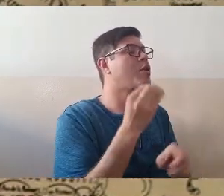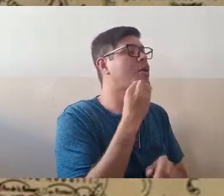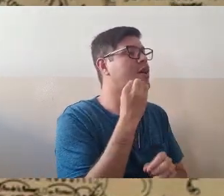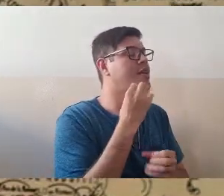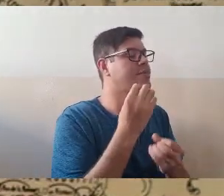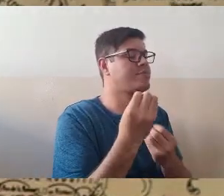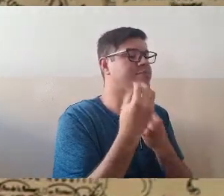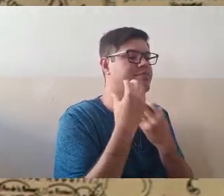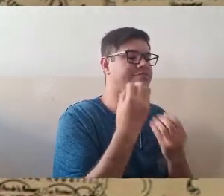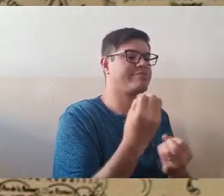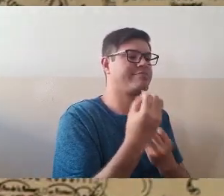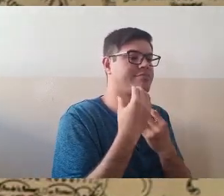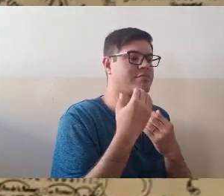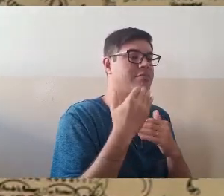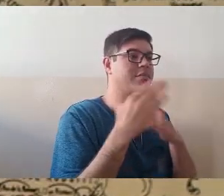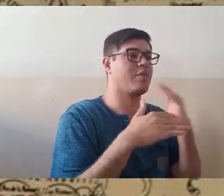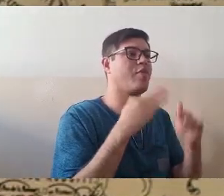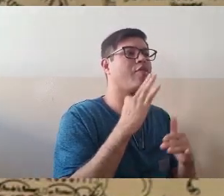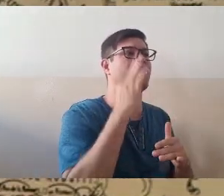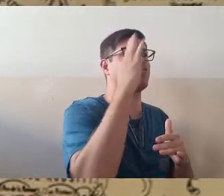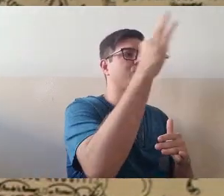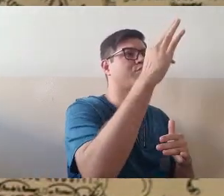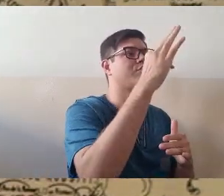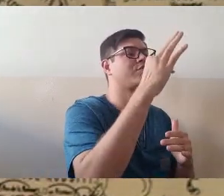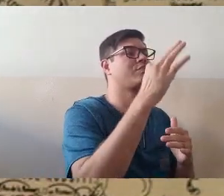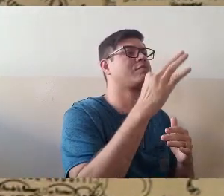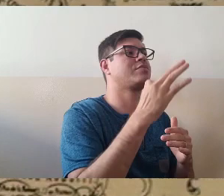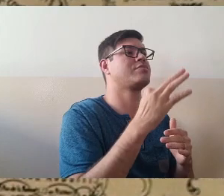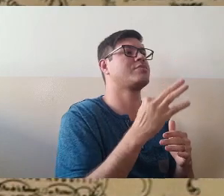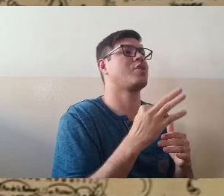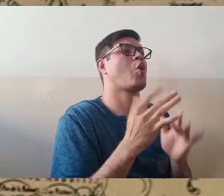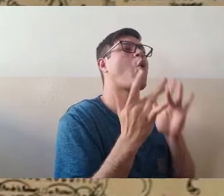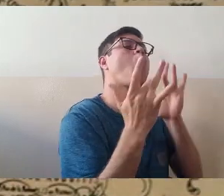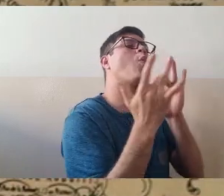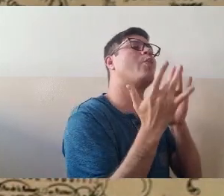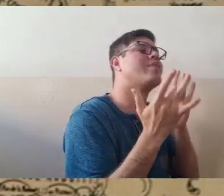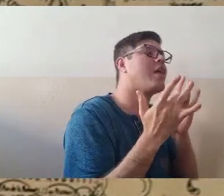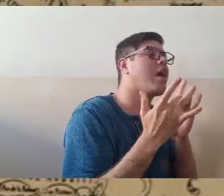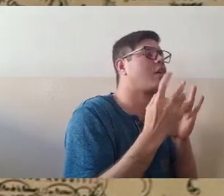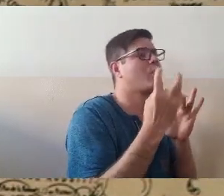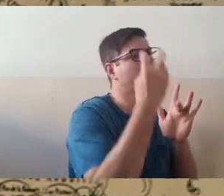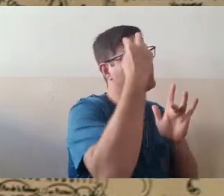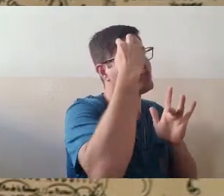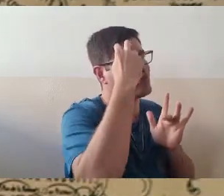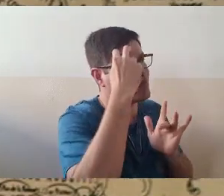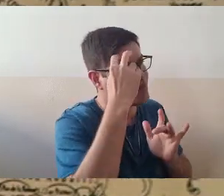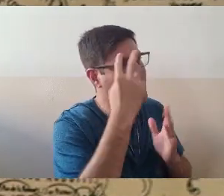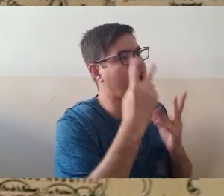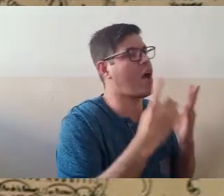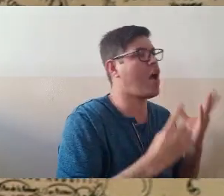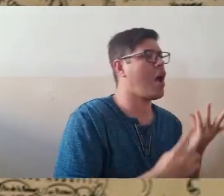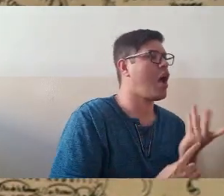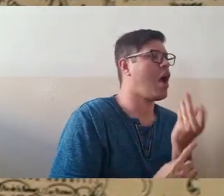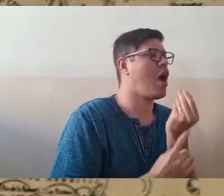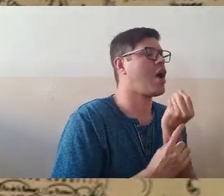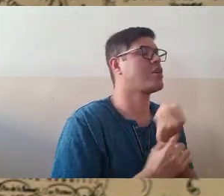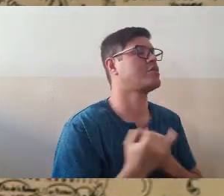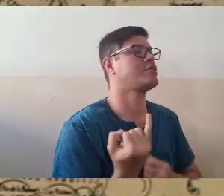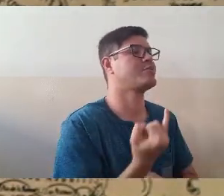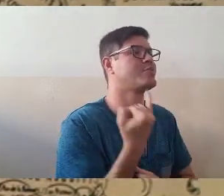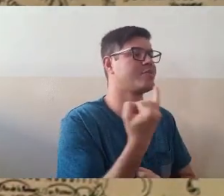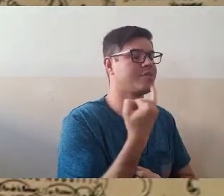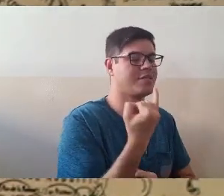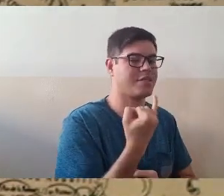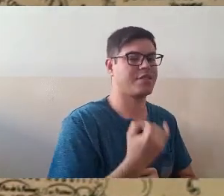o que vão fazer com isso, pelo menos elas vão ter contato com a arte, com a cultura, né? E isso por si só, eu imagino que